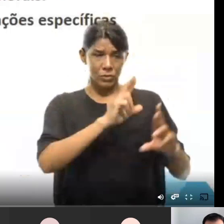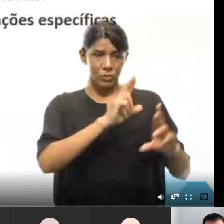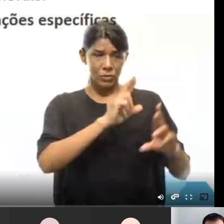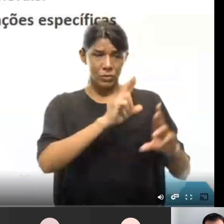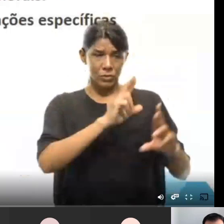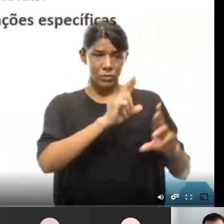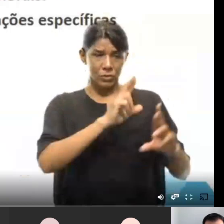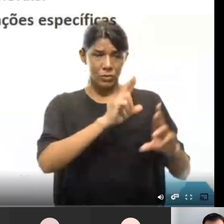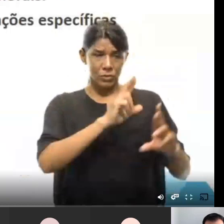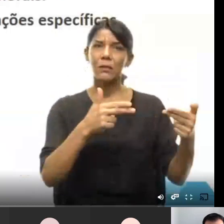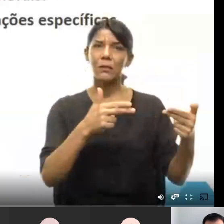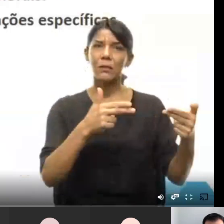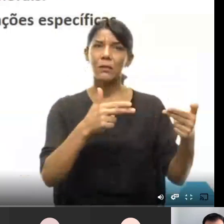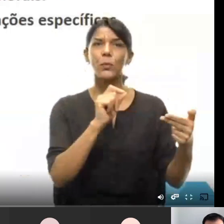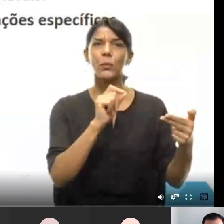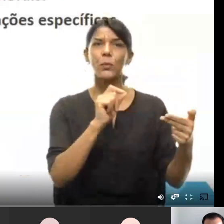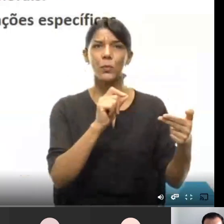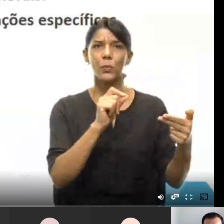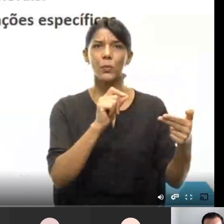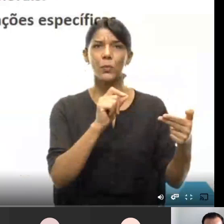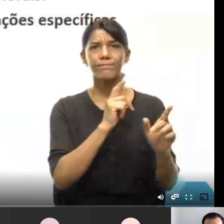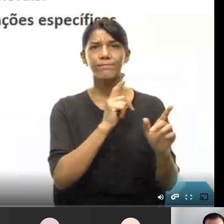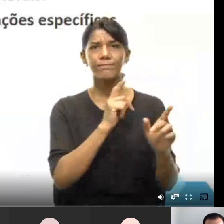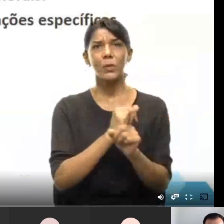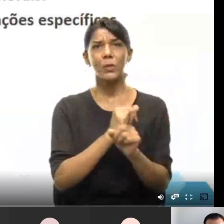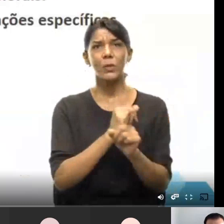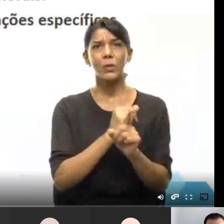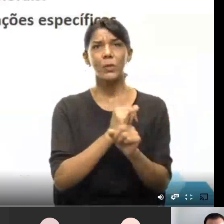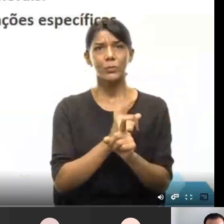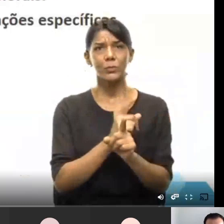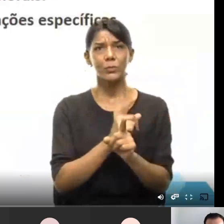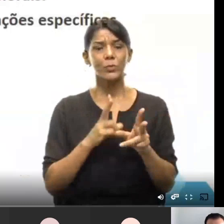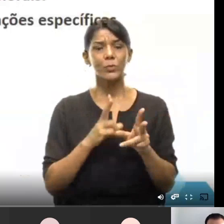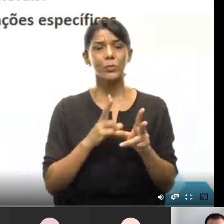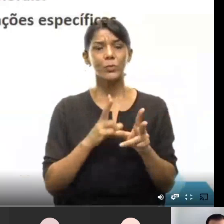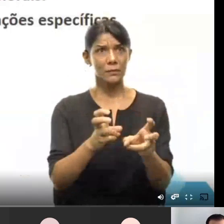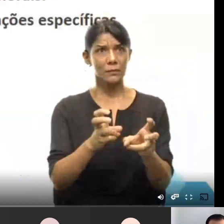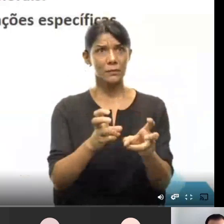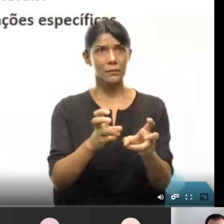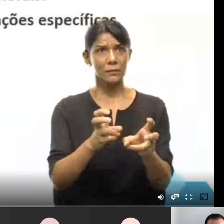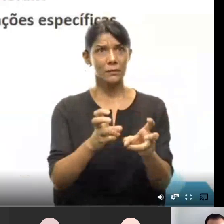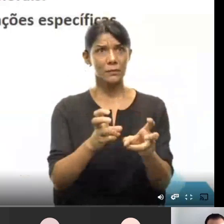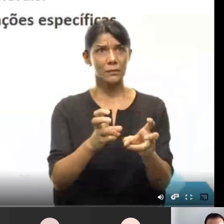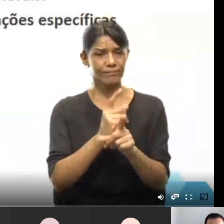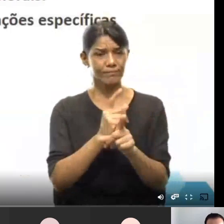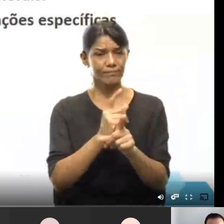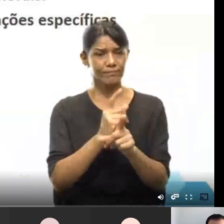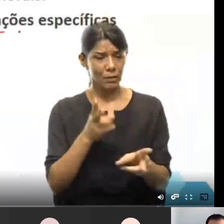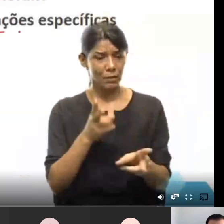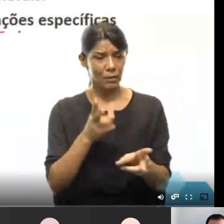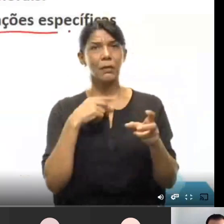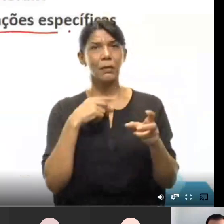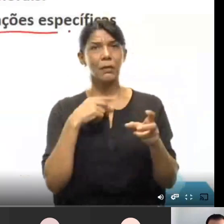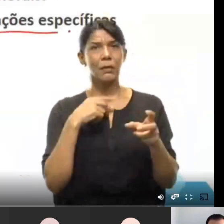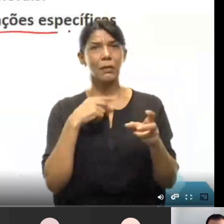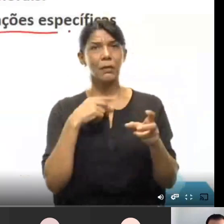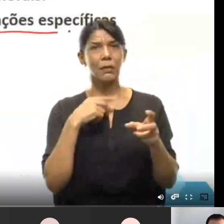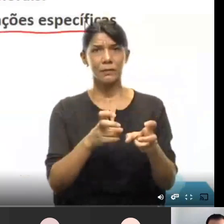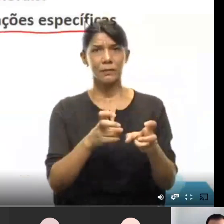possibilitam precocemente a detecção do câncer, ok? Ou, no caso do screening